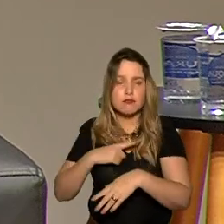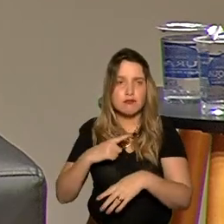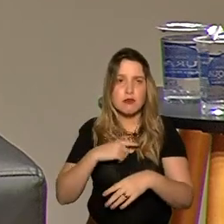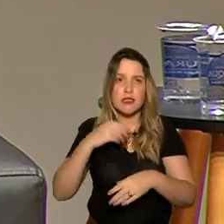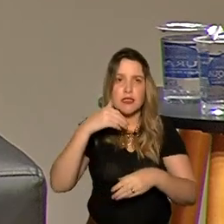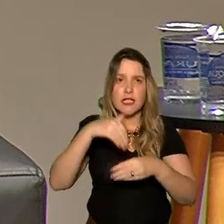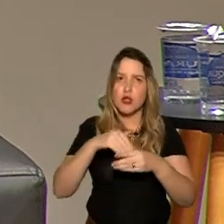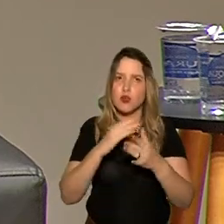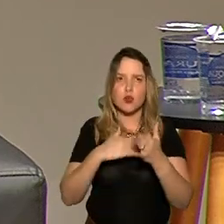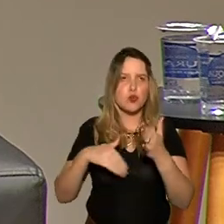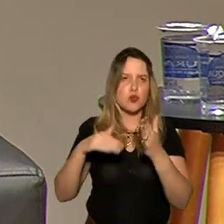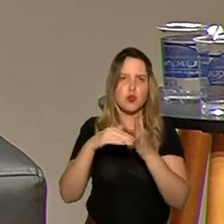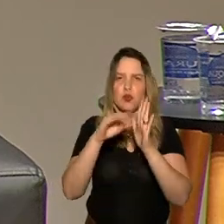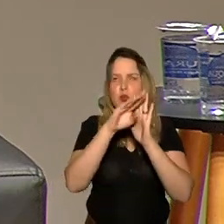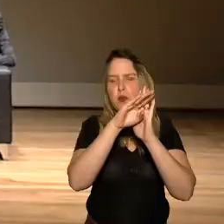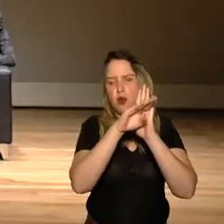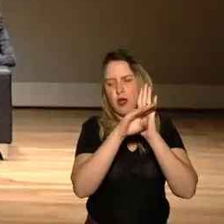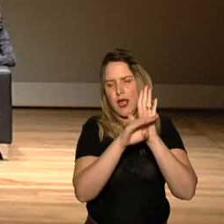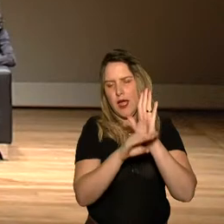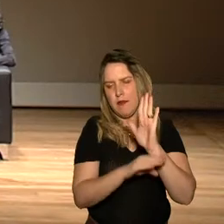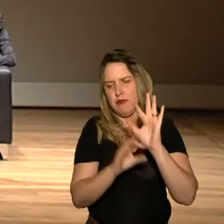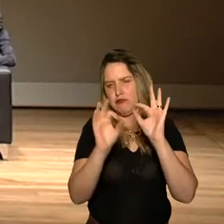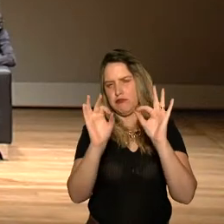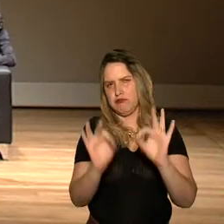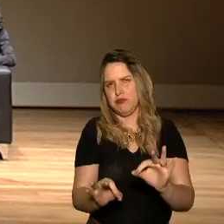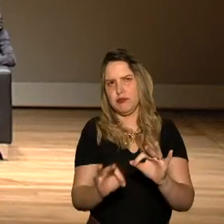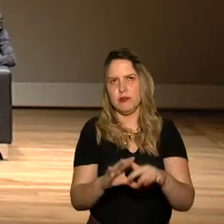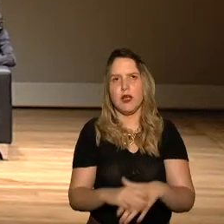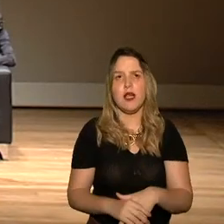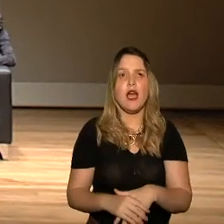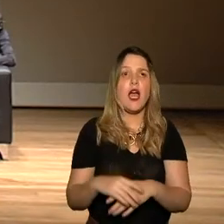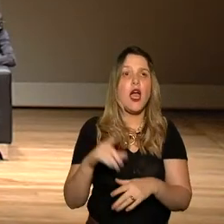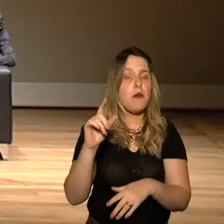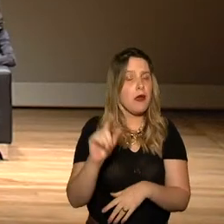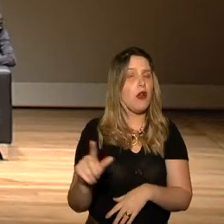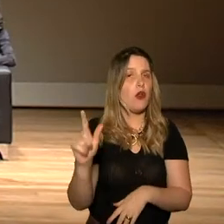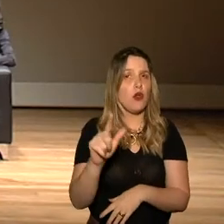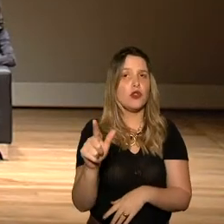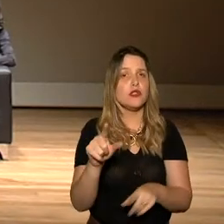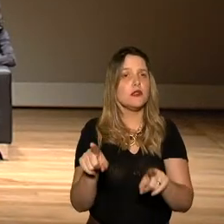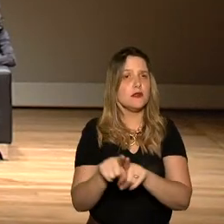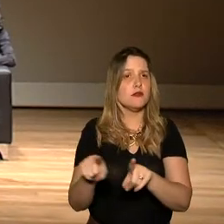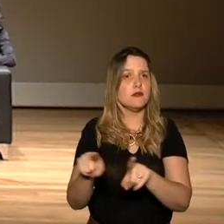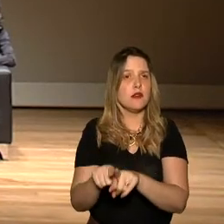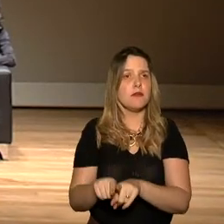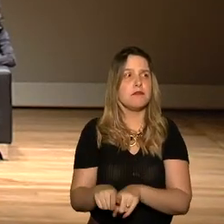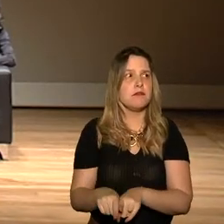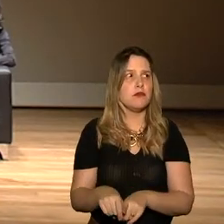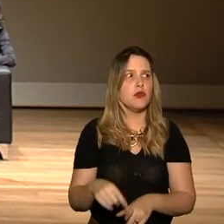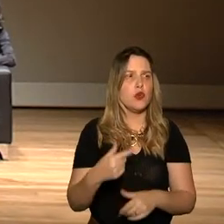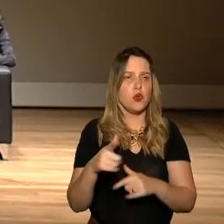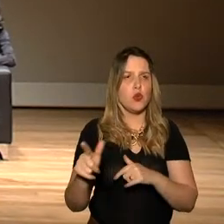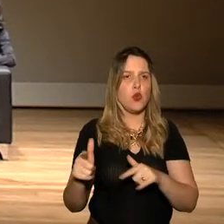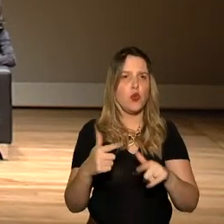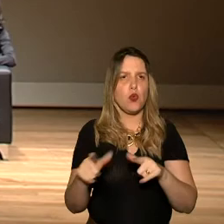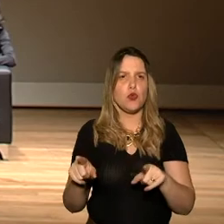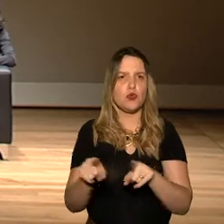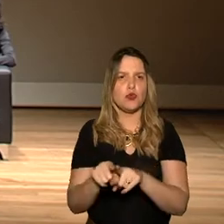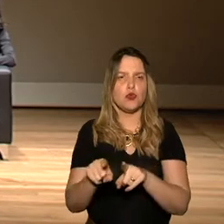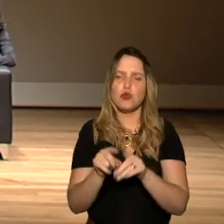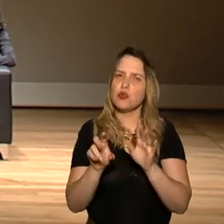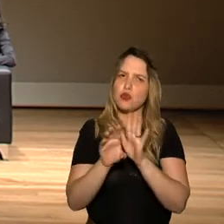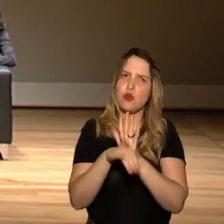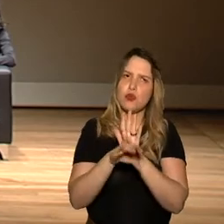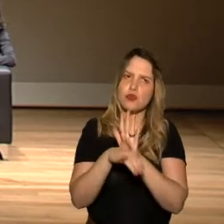contudo o programa já está para estipulado a lógica colaborativa e me parece que a casa do Povo é um bom exemplo